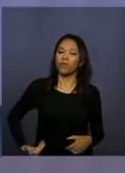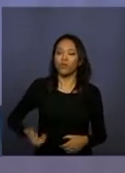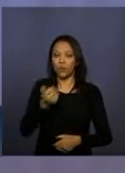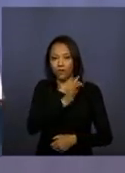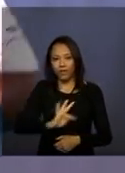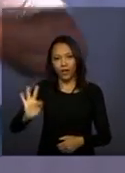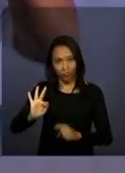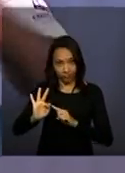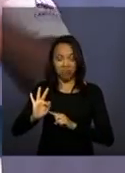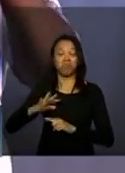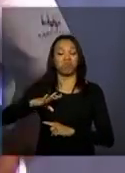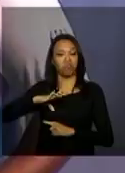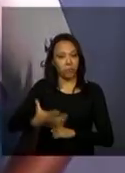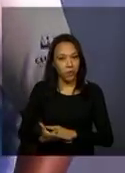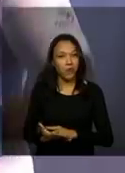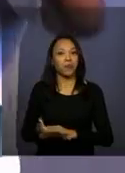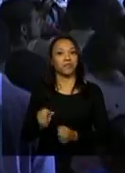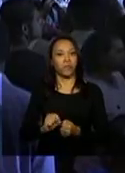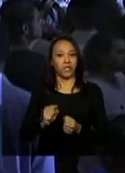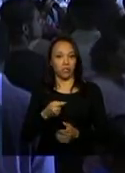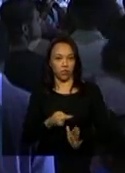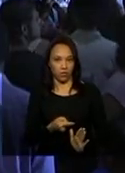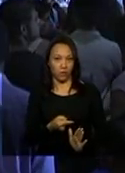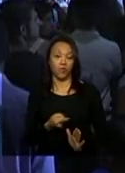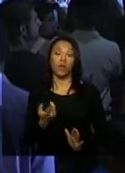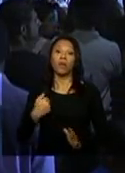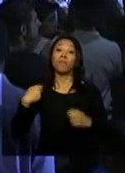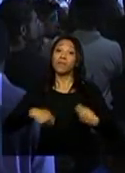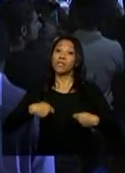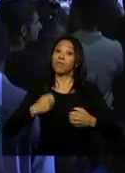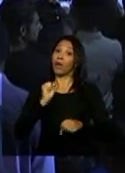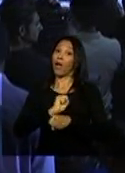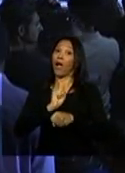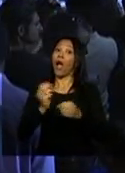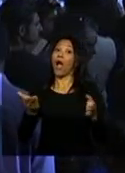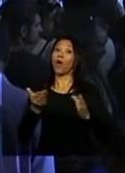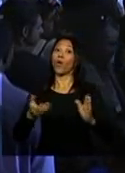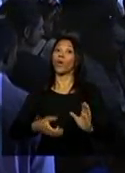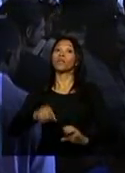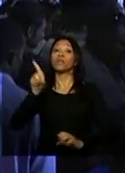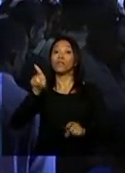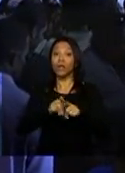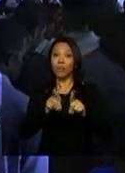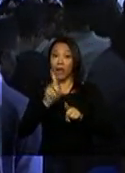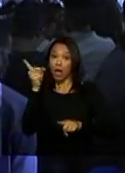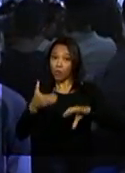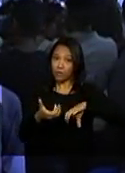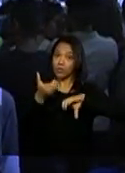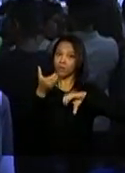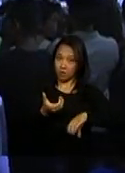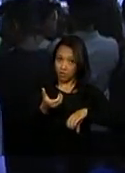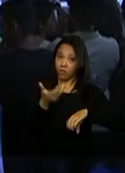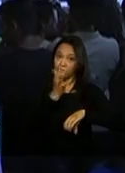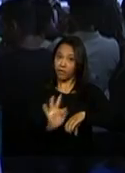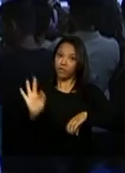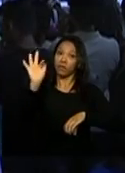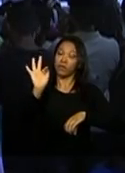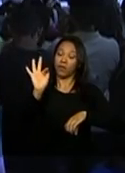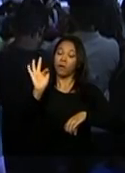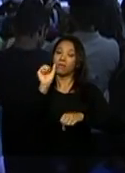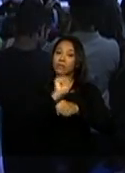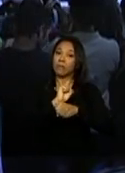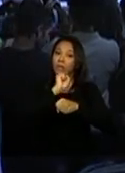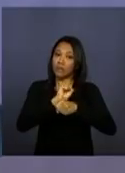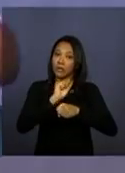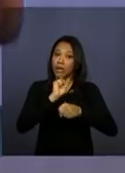teve essa audácia. Agora esperamos que o Senado Federal também tenha essa audácia de manter e pôr os prefeitos